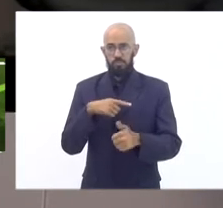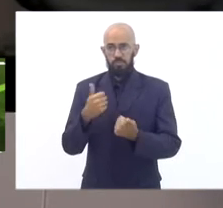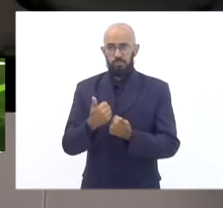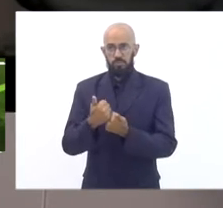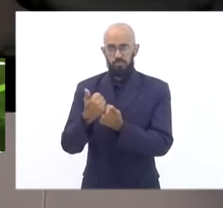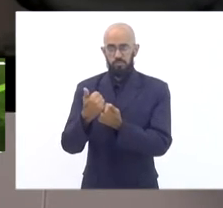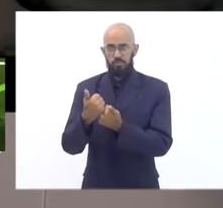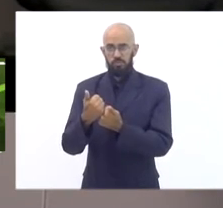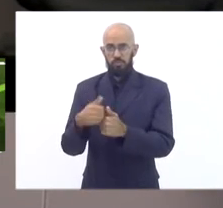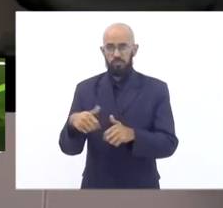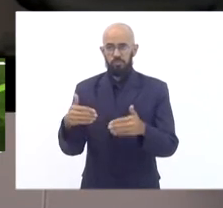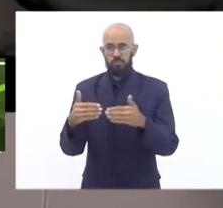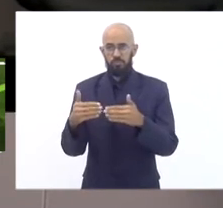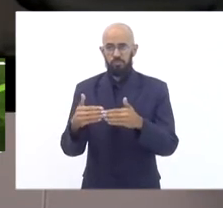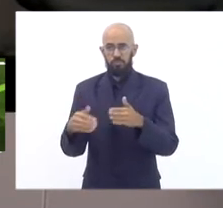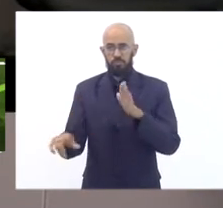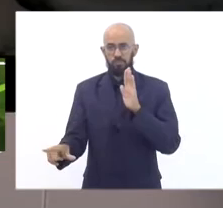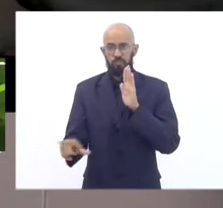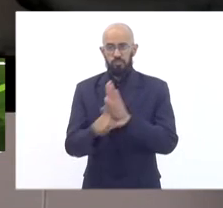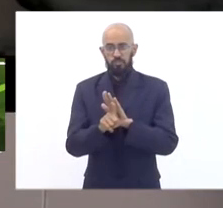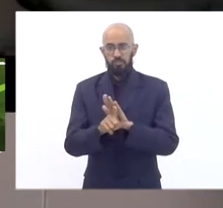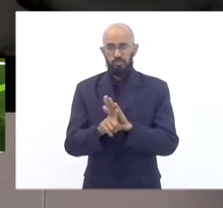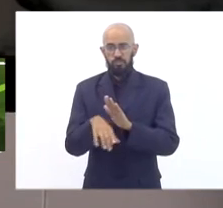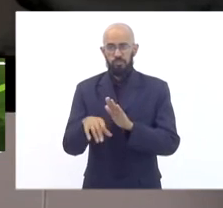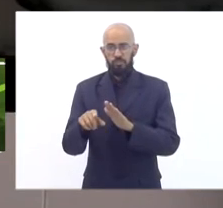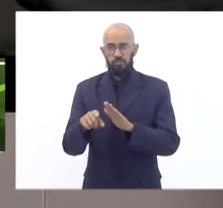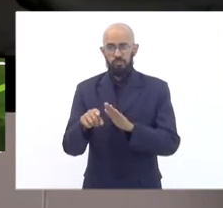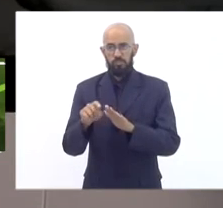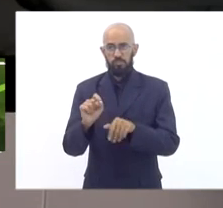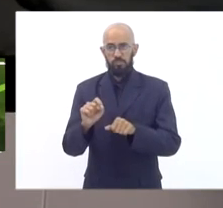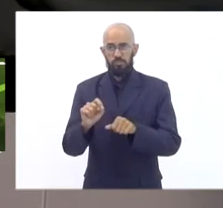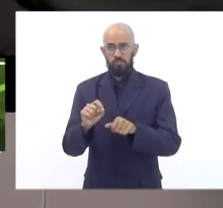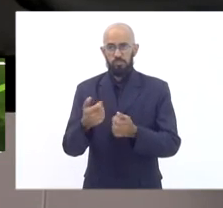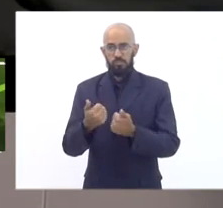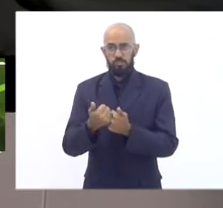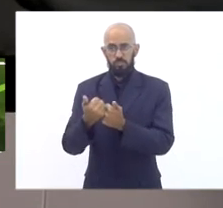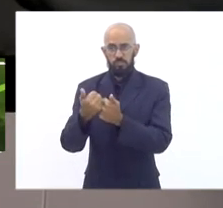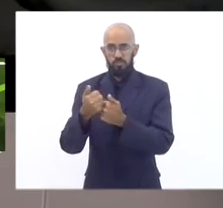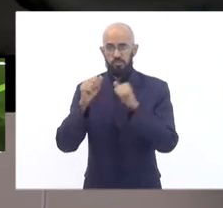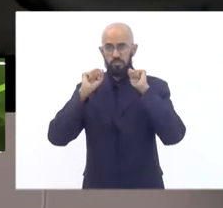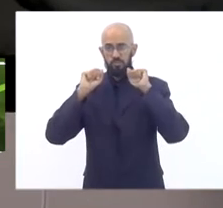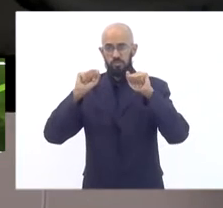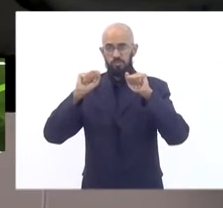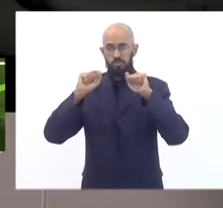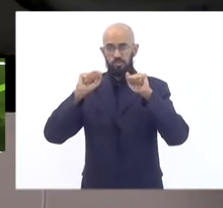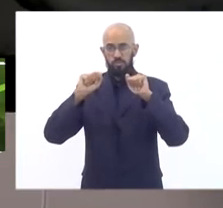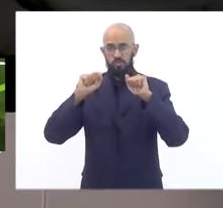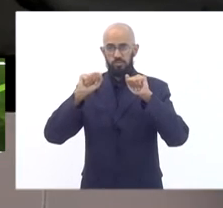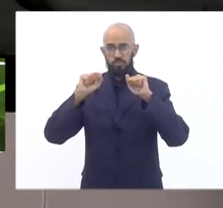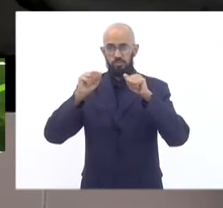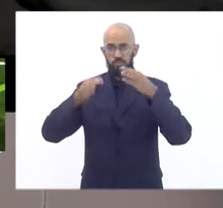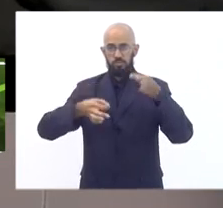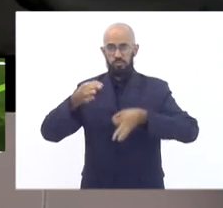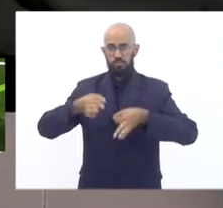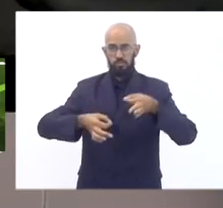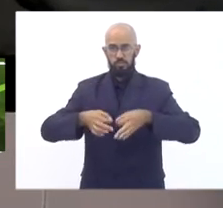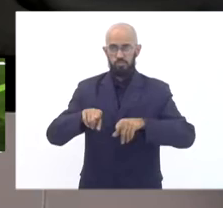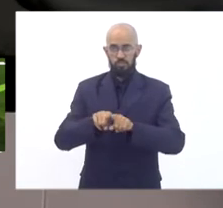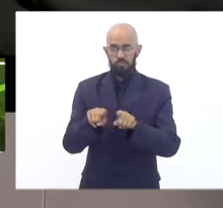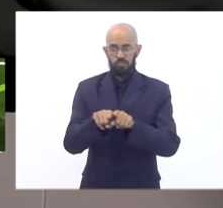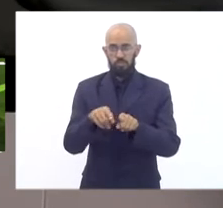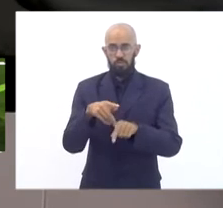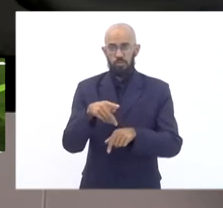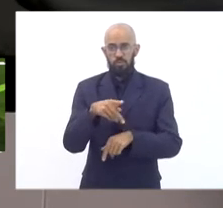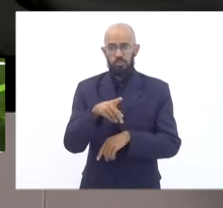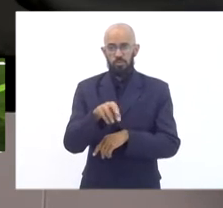fins de legalidade do que estamos negociando da assessoria jurídica da Secretaria de Transporte e também da Procuradoria-Geral do Estado.